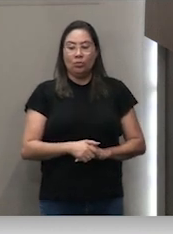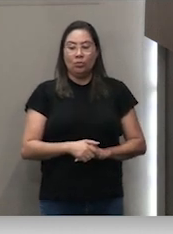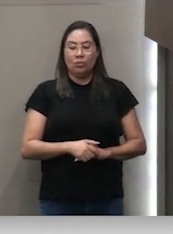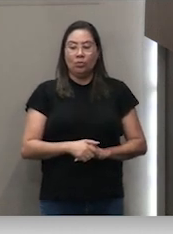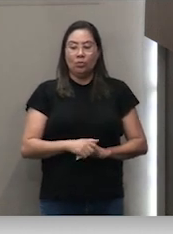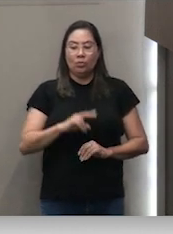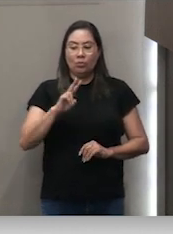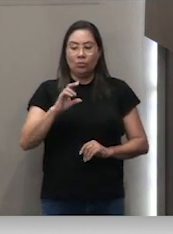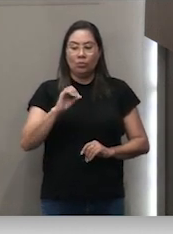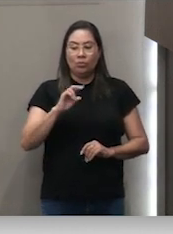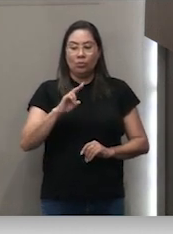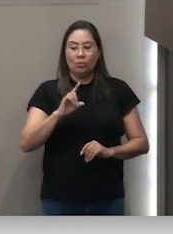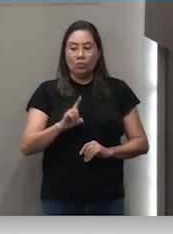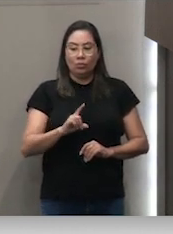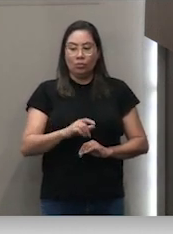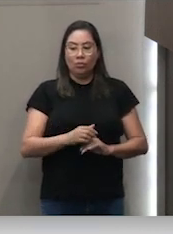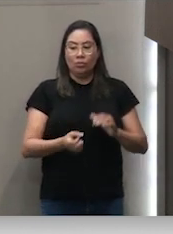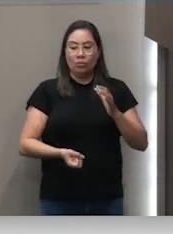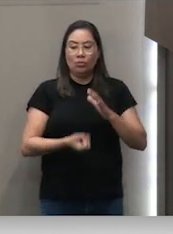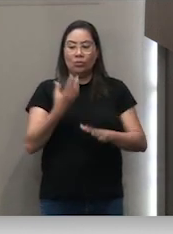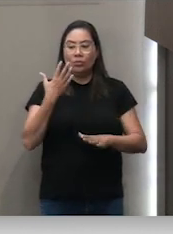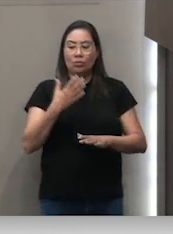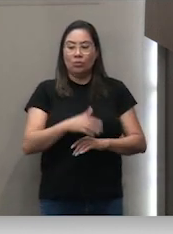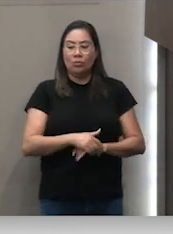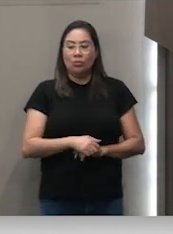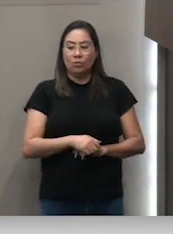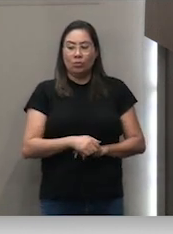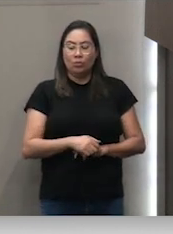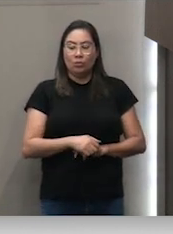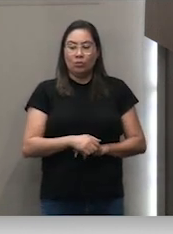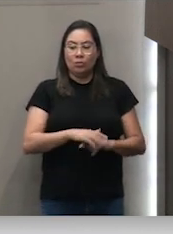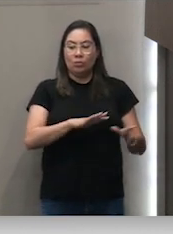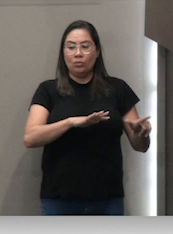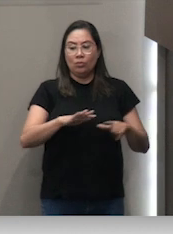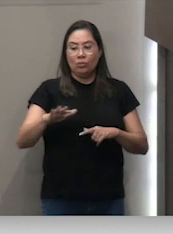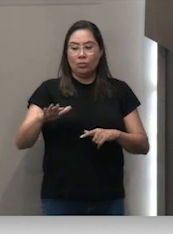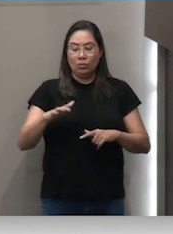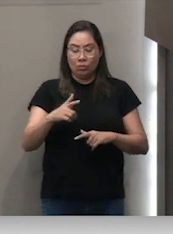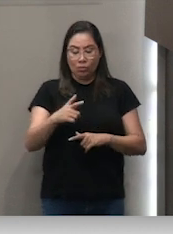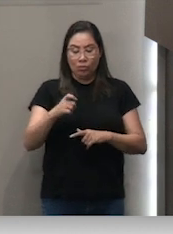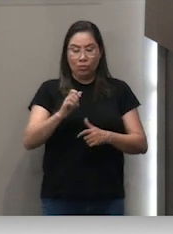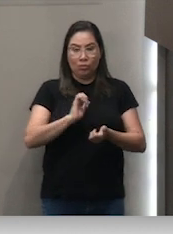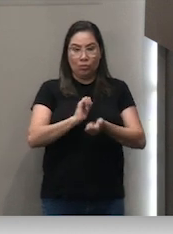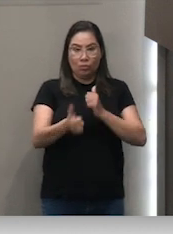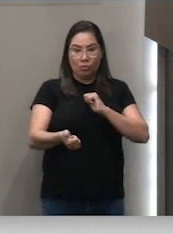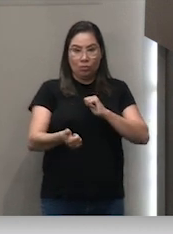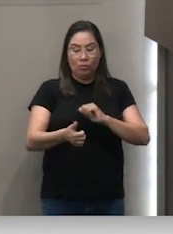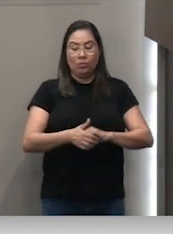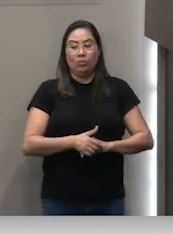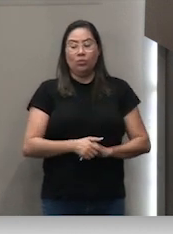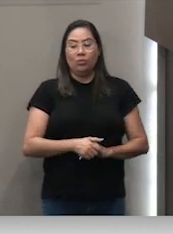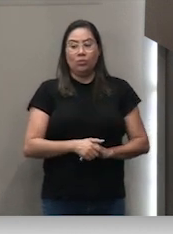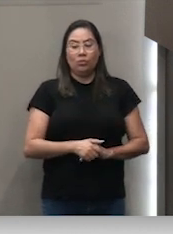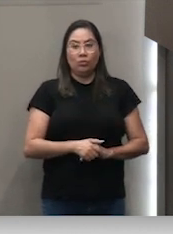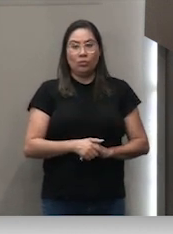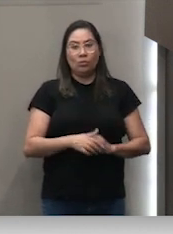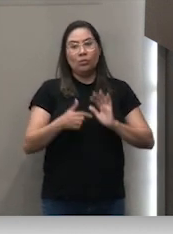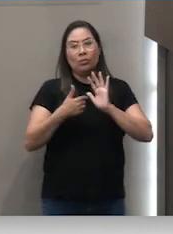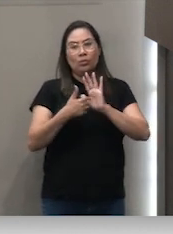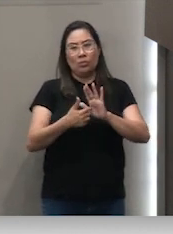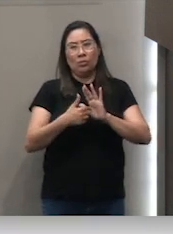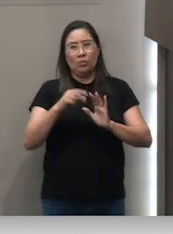em 2021, foi criado um projeto de lei que tratava sobre a semana do tiro esportivo, vereador Índio. Eu apresentei